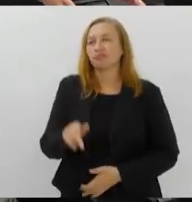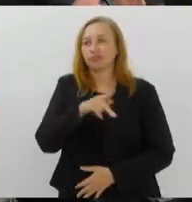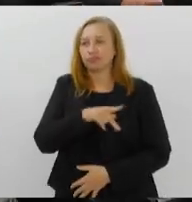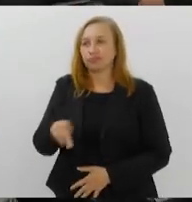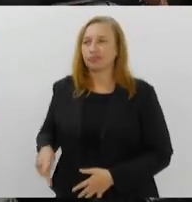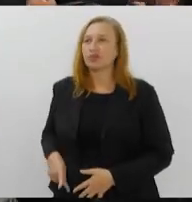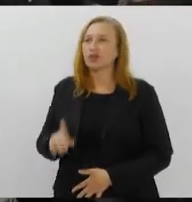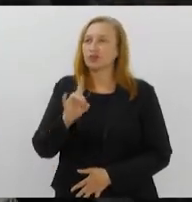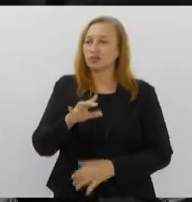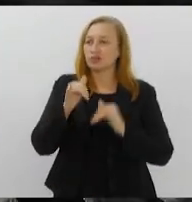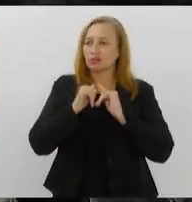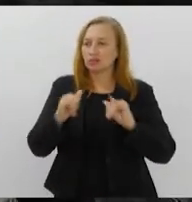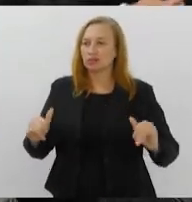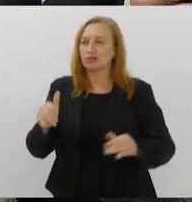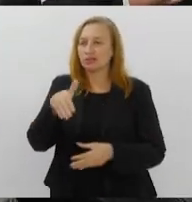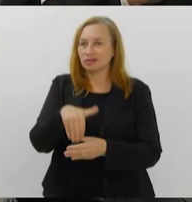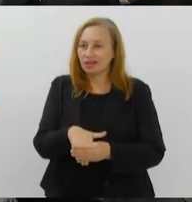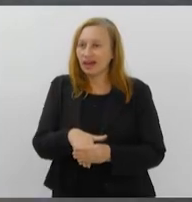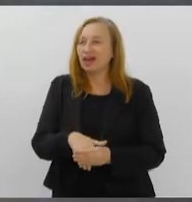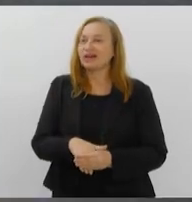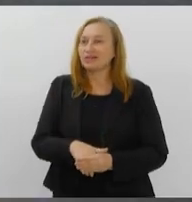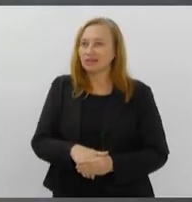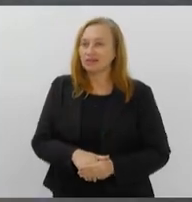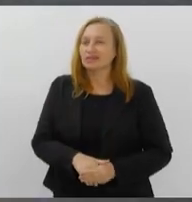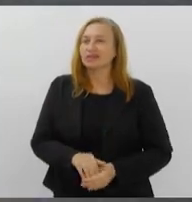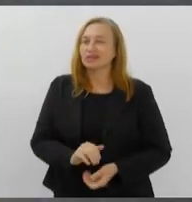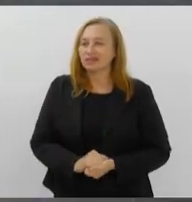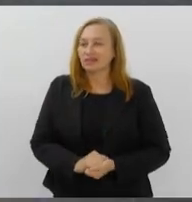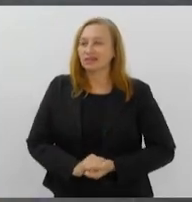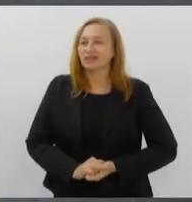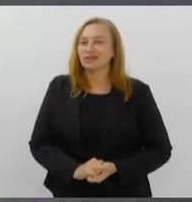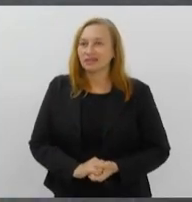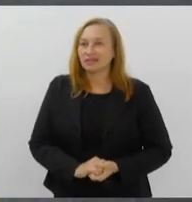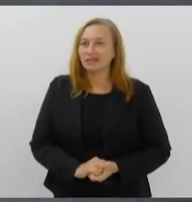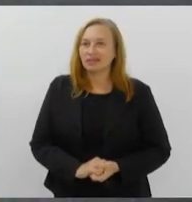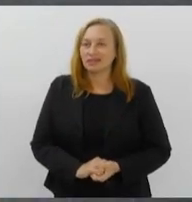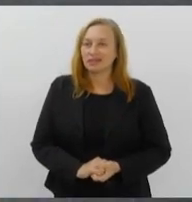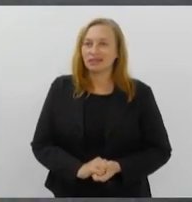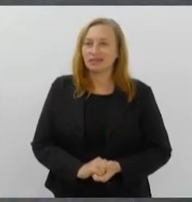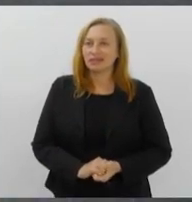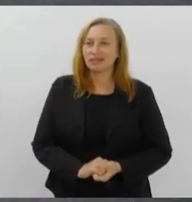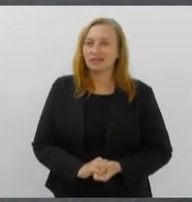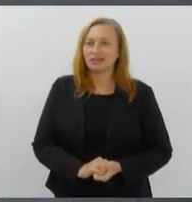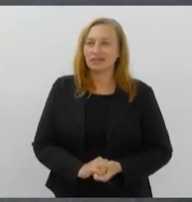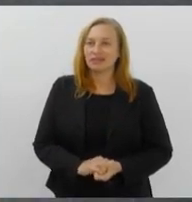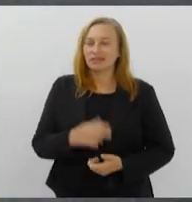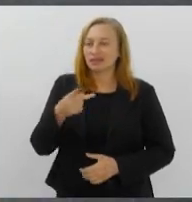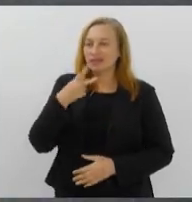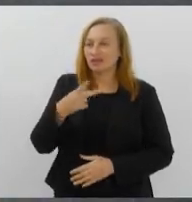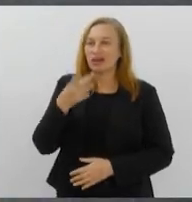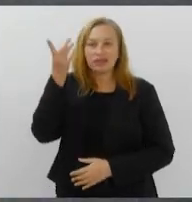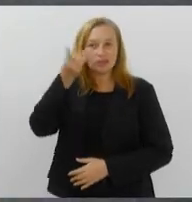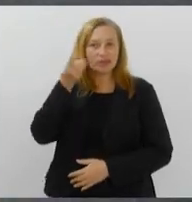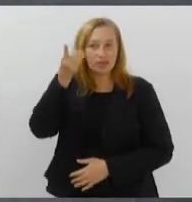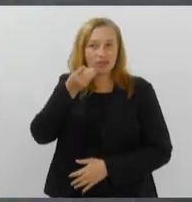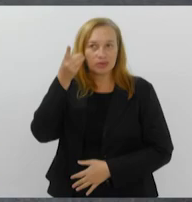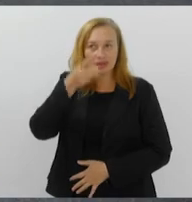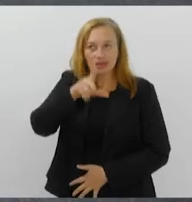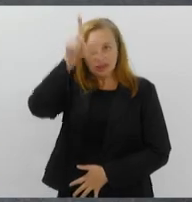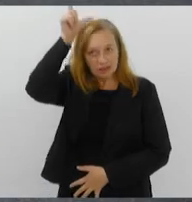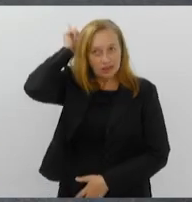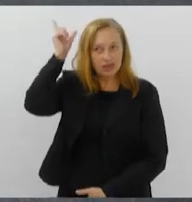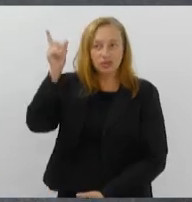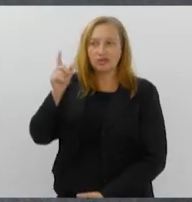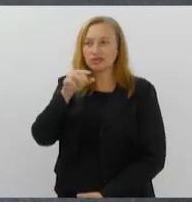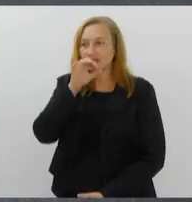Presidenta, só para declarar o voto, pelas mesmas razões aqui colocadas pela deputada Marta e também levantadas anteriormente pelo deputado Luiz